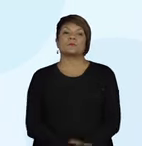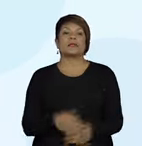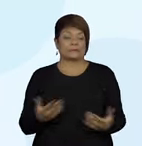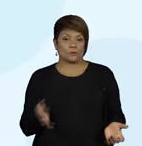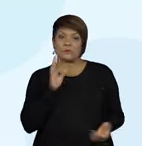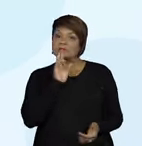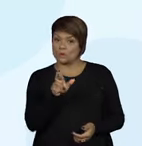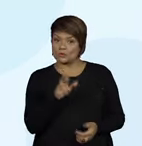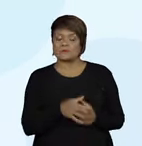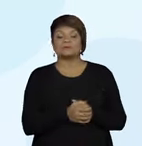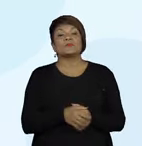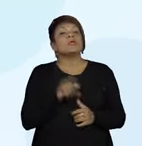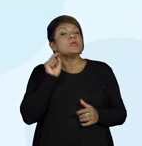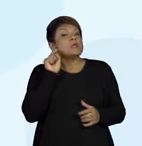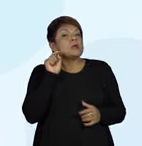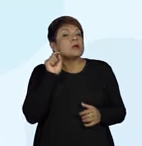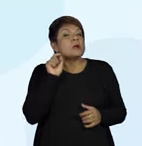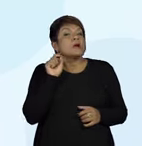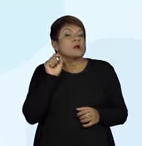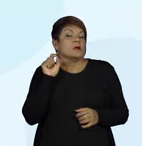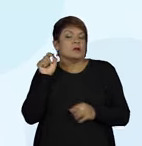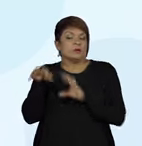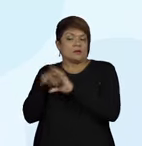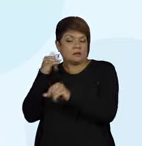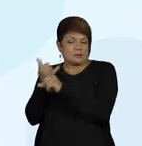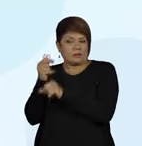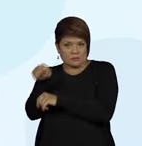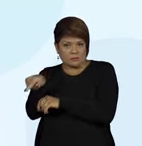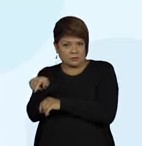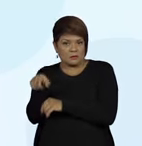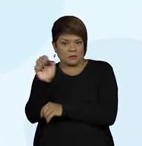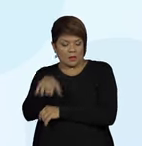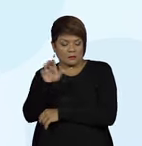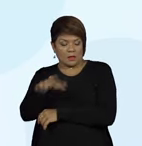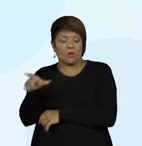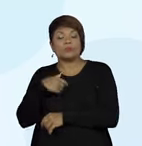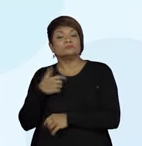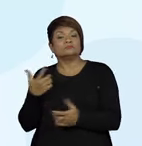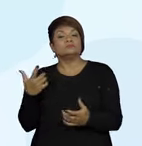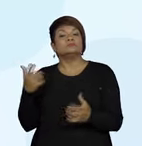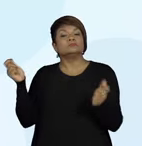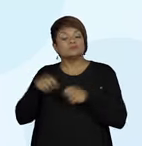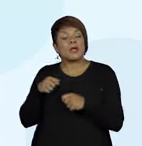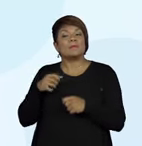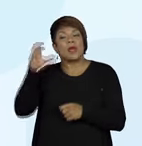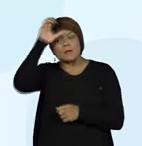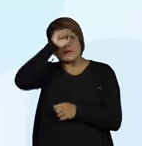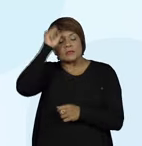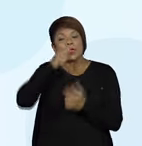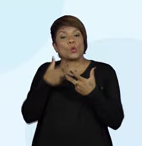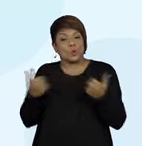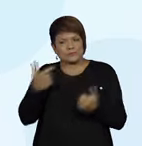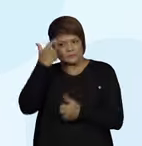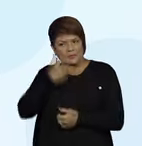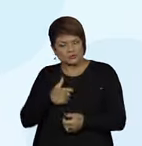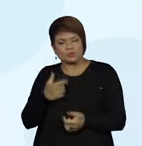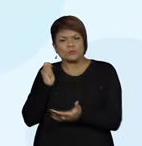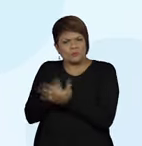foi criado para que as pessoas pudessem aprender coisas assistindo a vídeos sem pagar